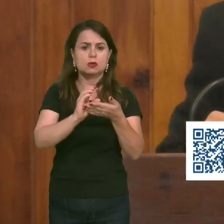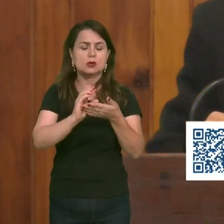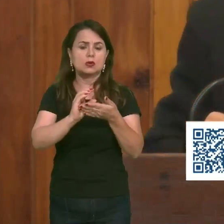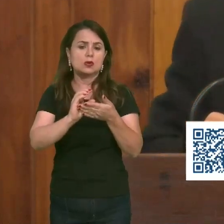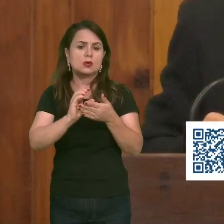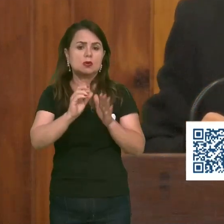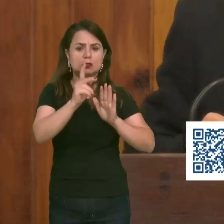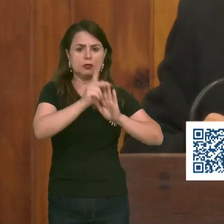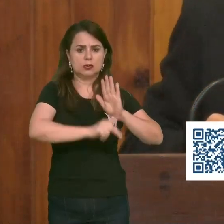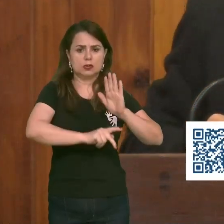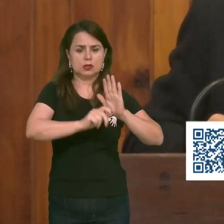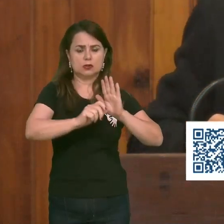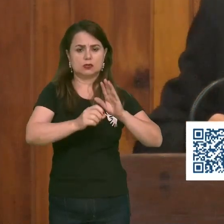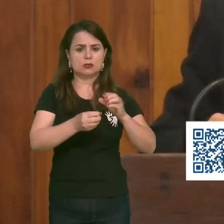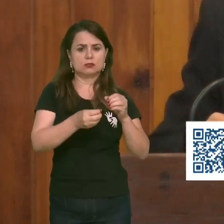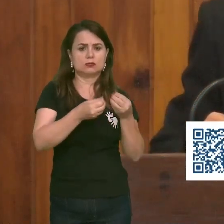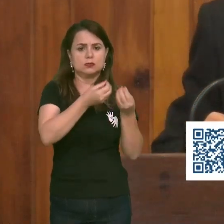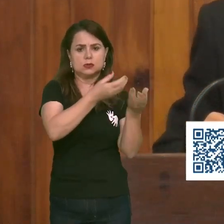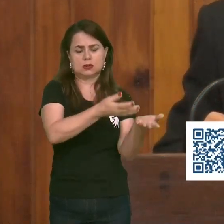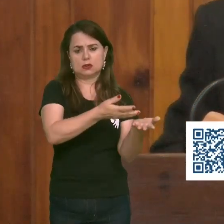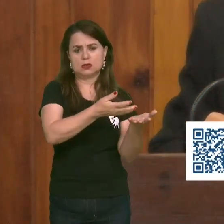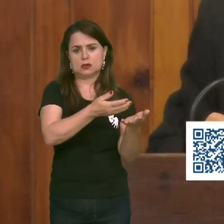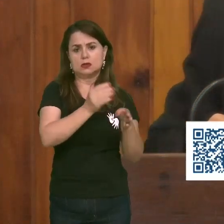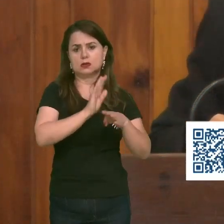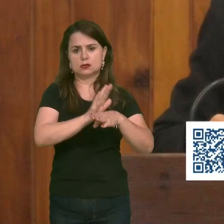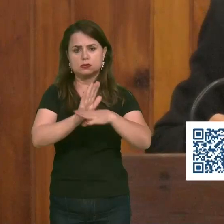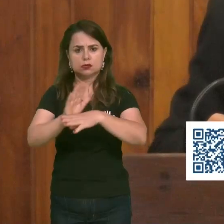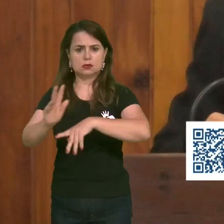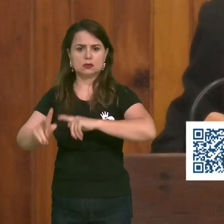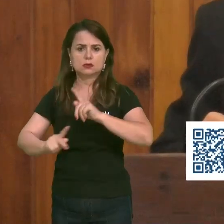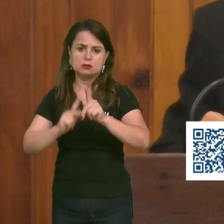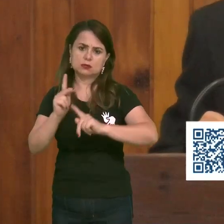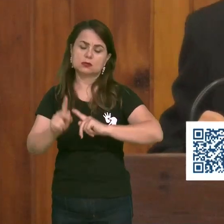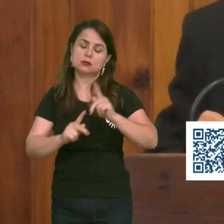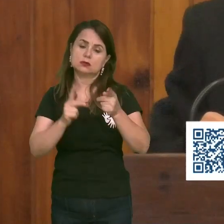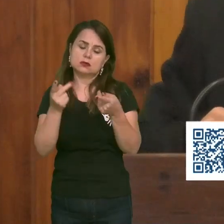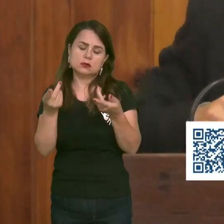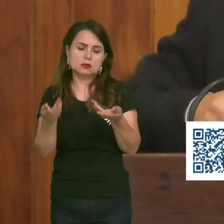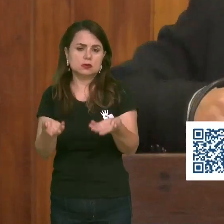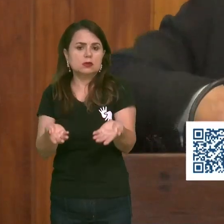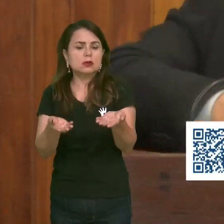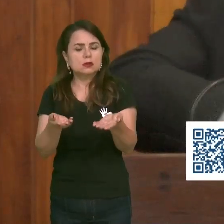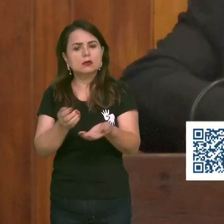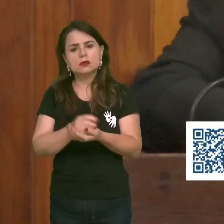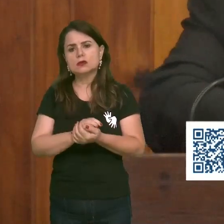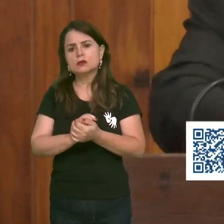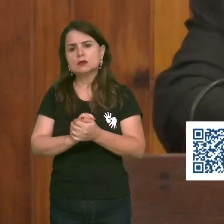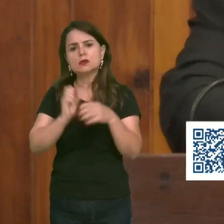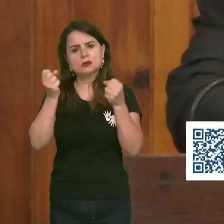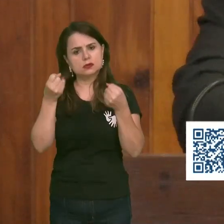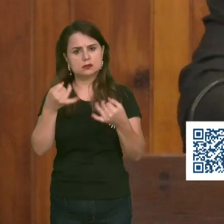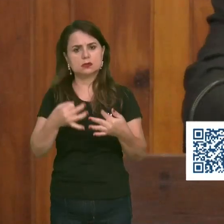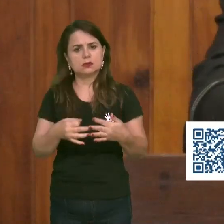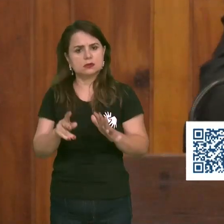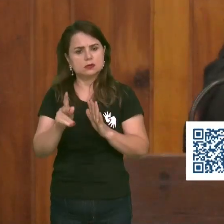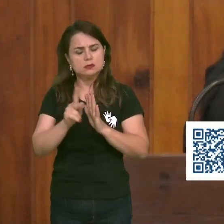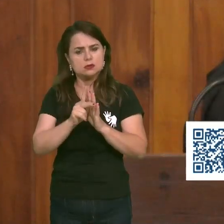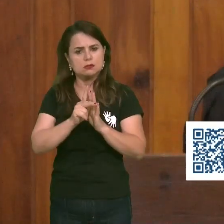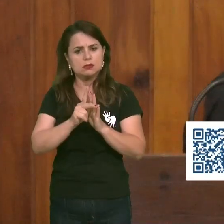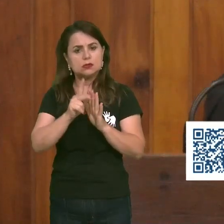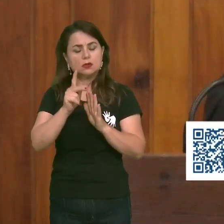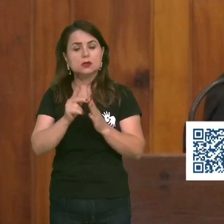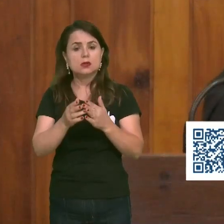e benfeitorias para toda a população enfim essa são essas minhas considerações desse segmento